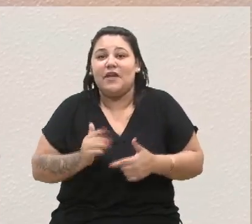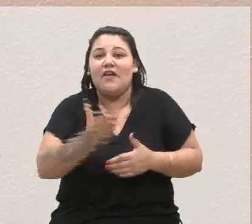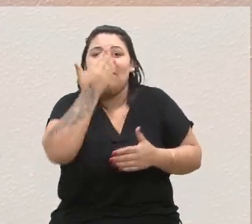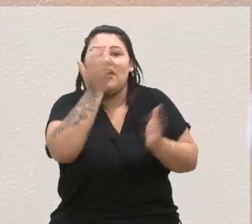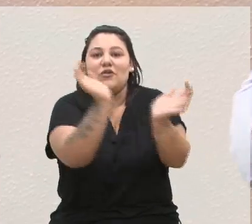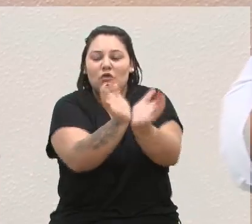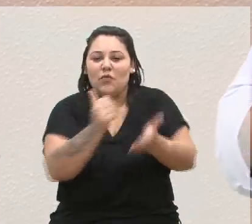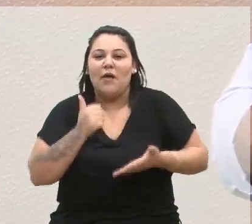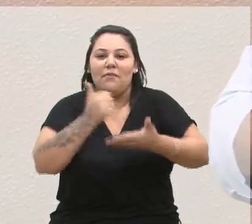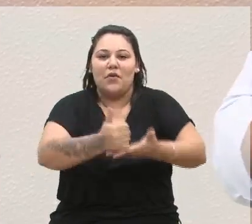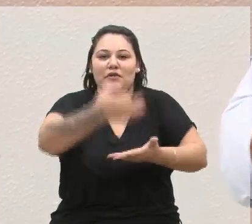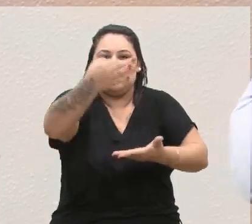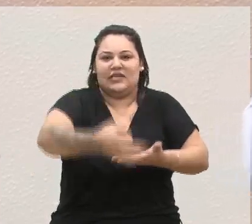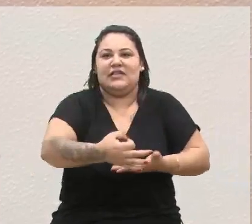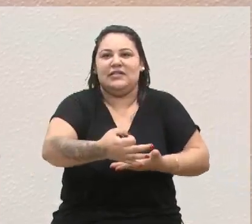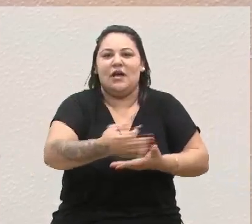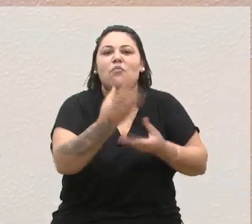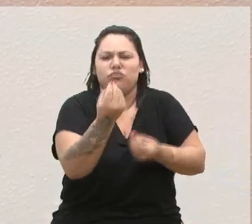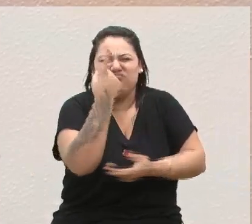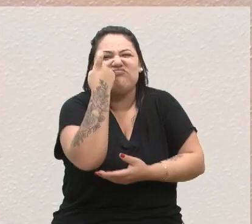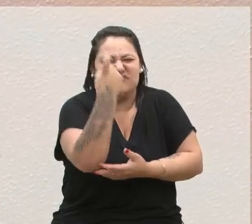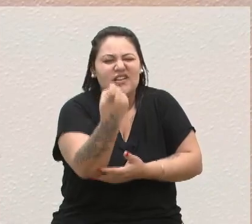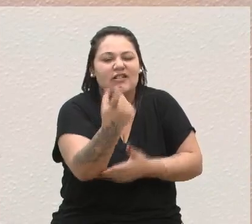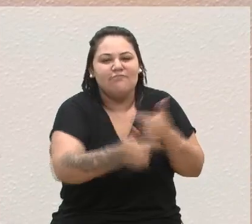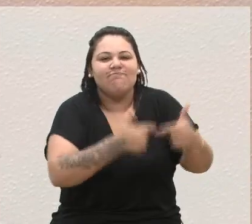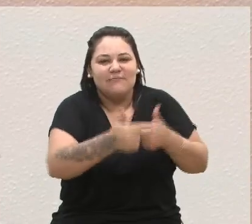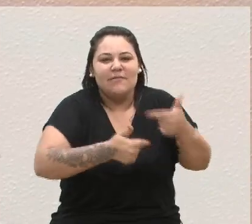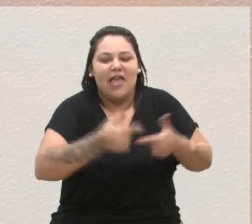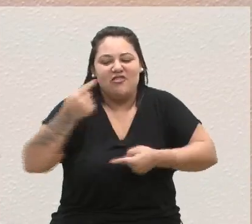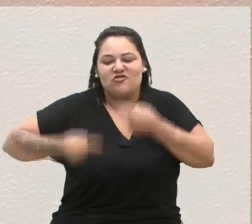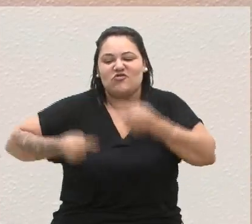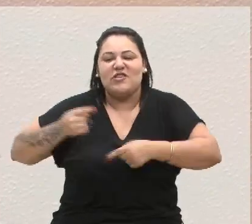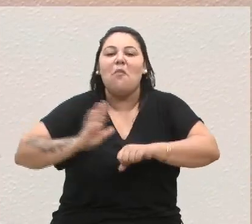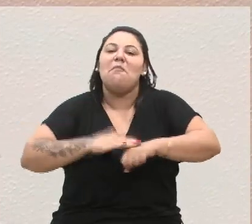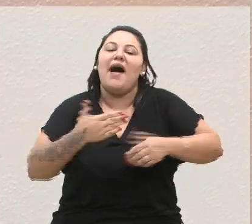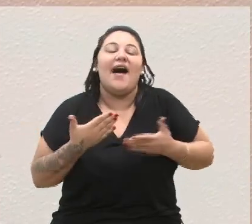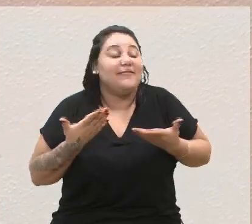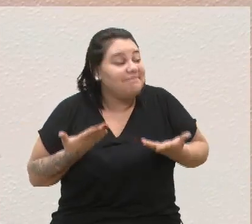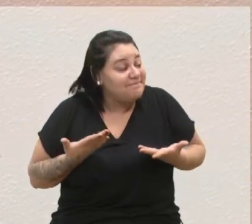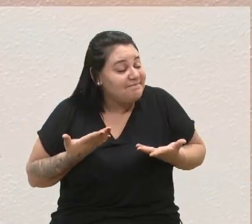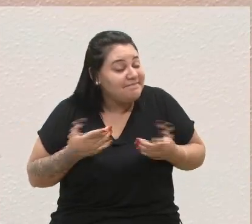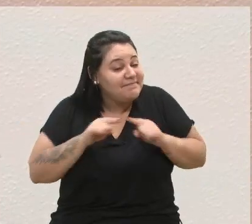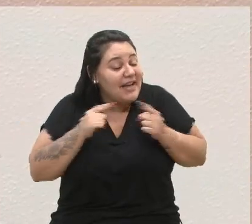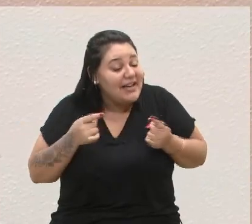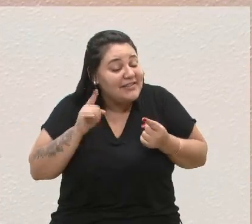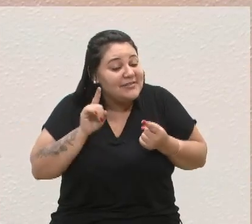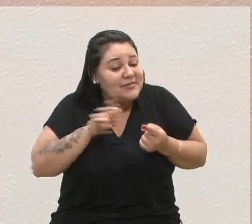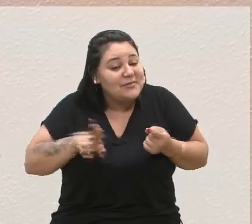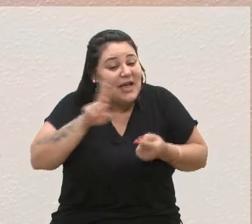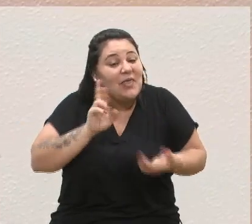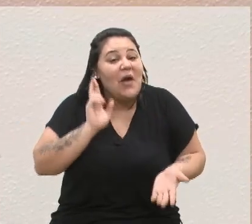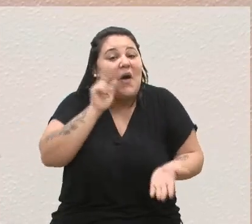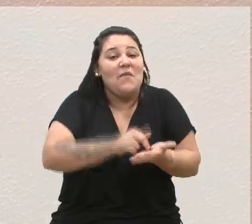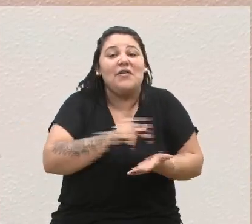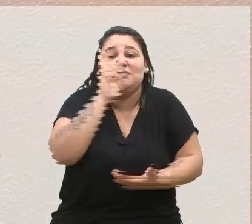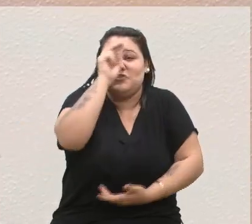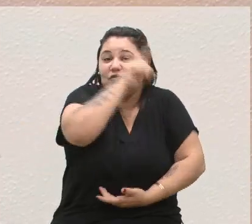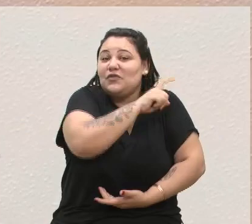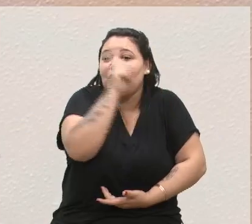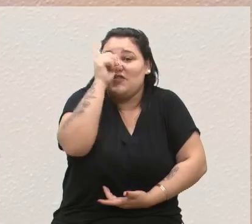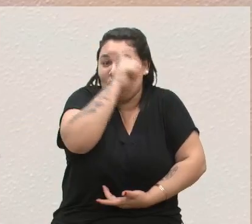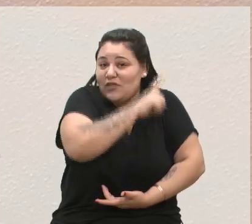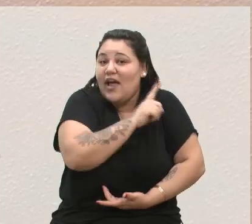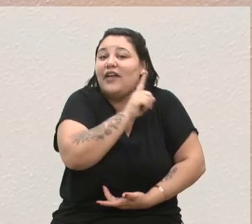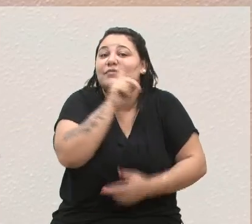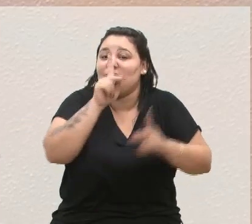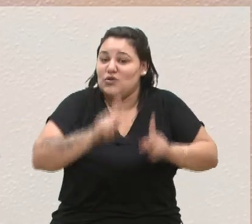certeza, será muito interessante para vários debates, mas que seja usado realmente para as dificuldades das pessoas que estão